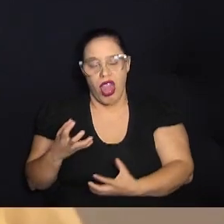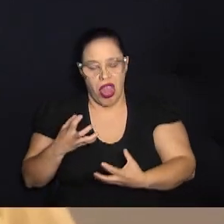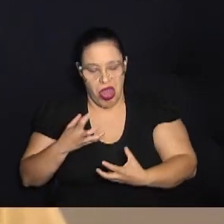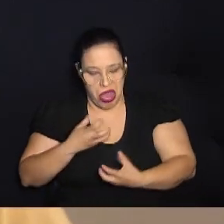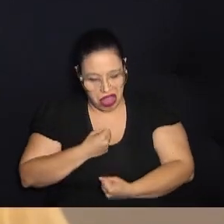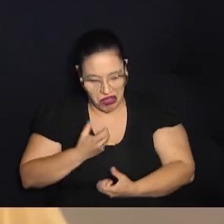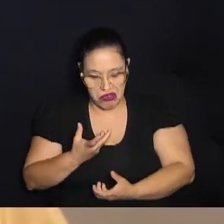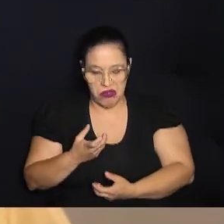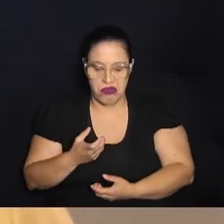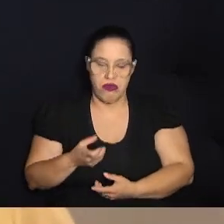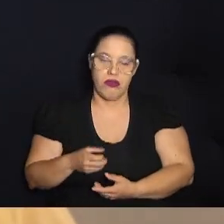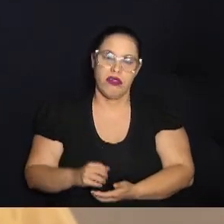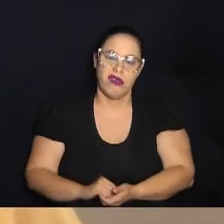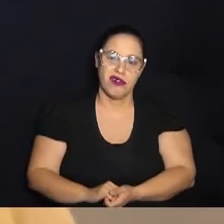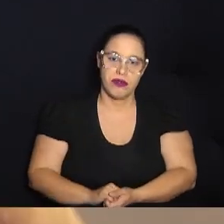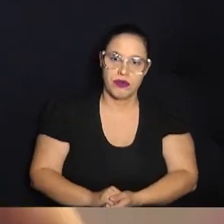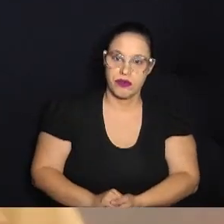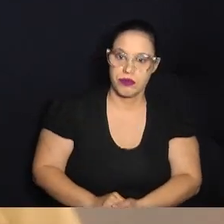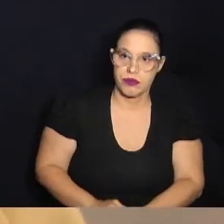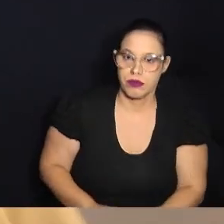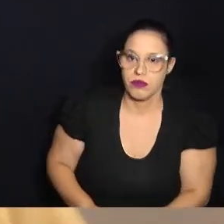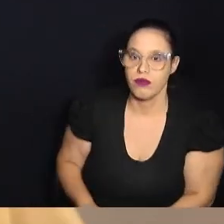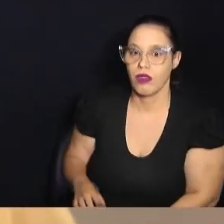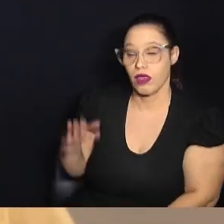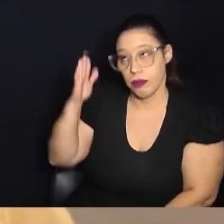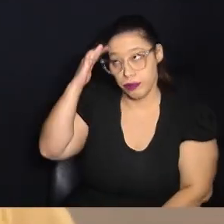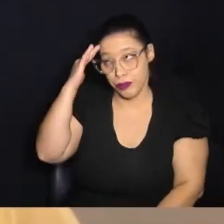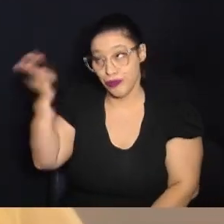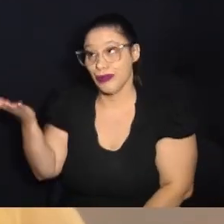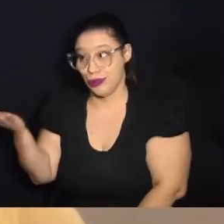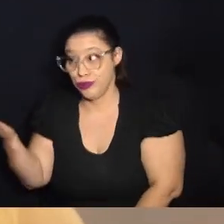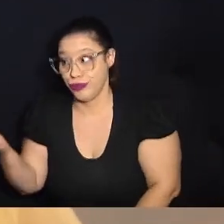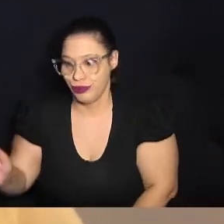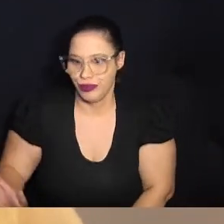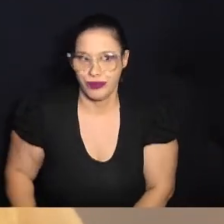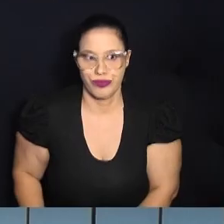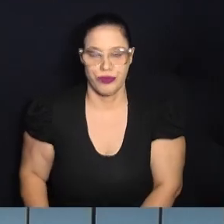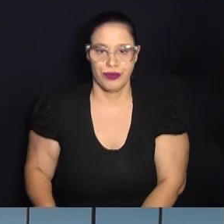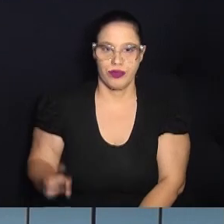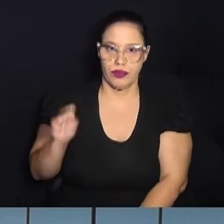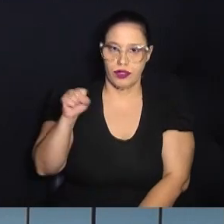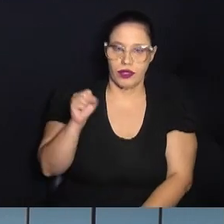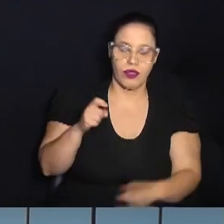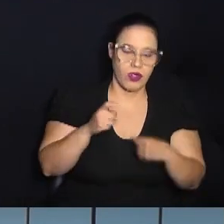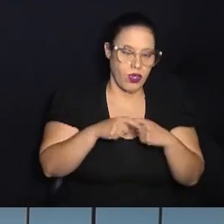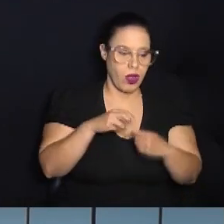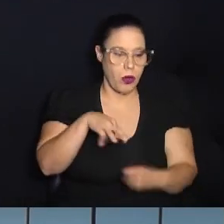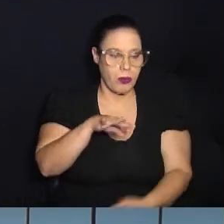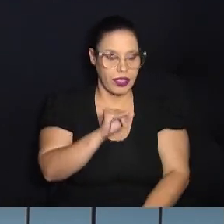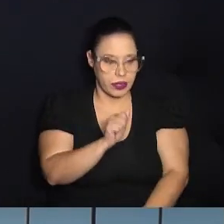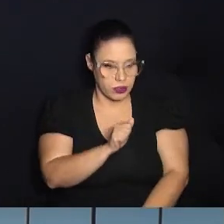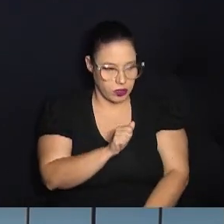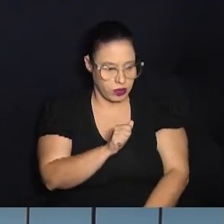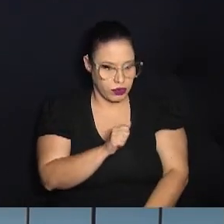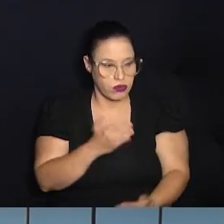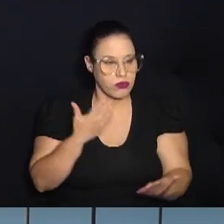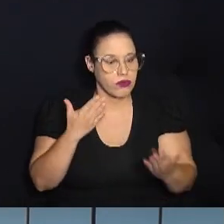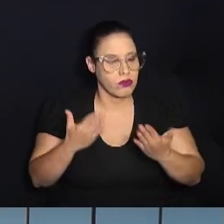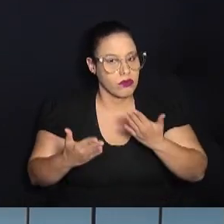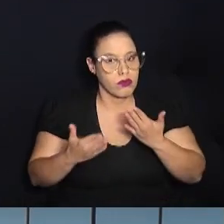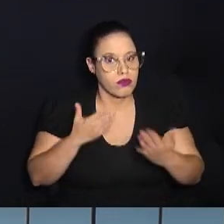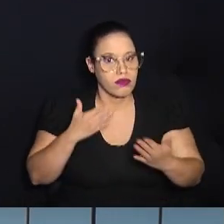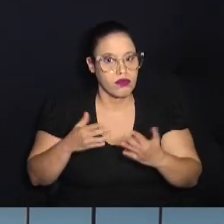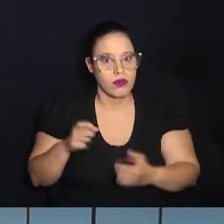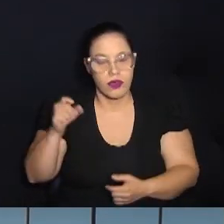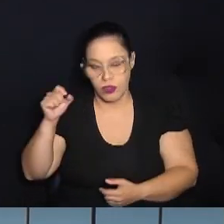inflamam a gente também. Que a gente tem Agora, que levar em consideração. sim, agora, doutora Márcia, tem alguma